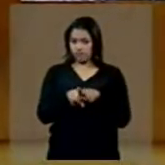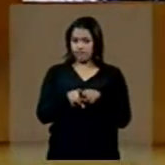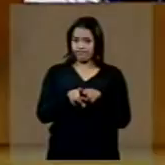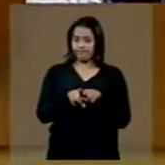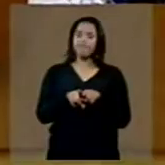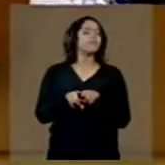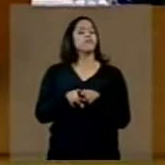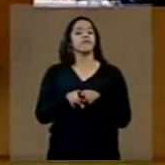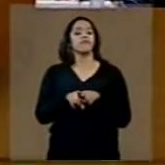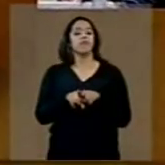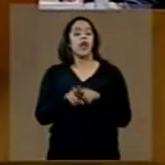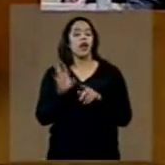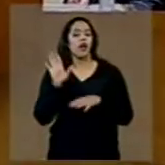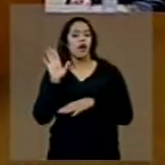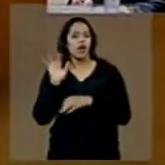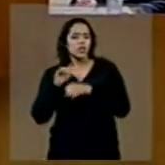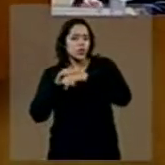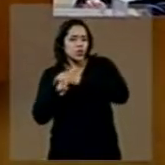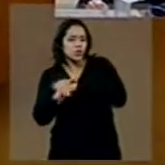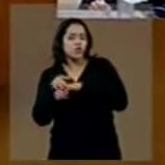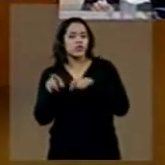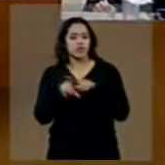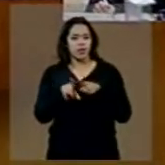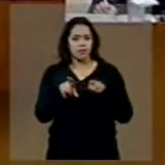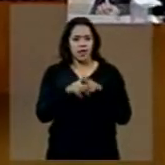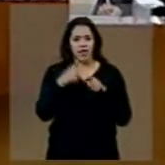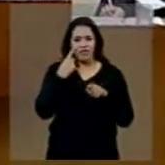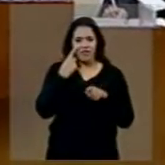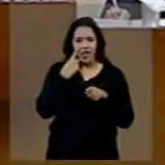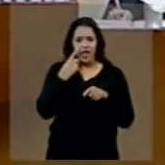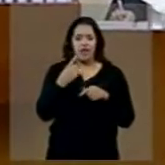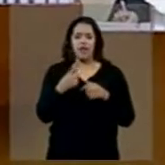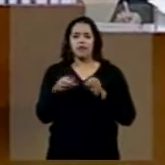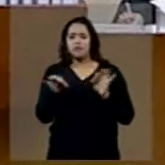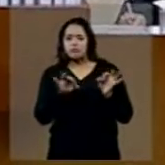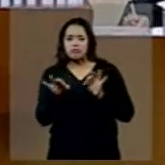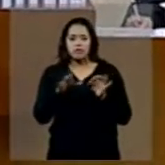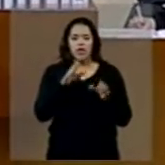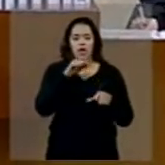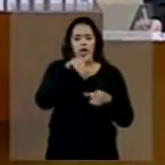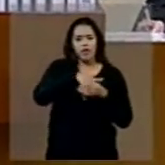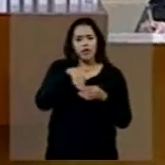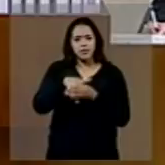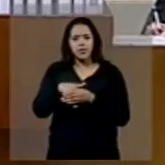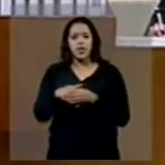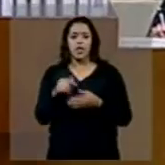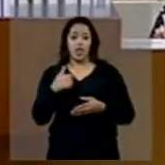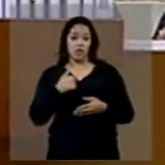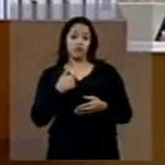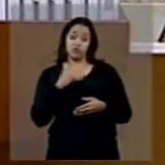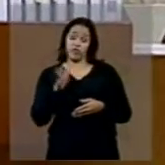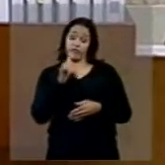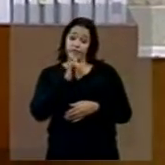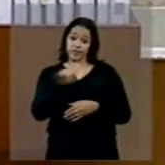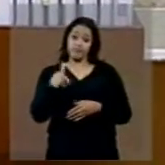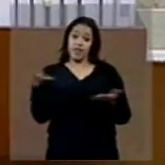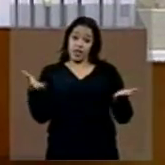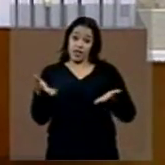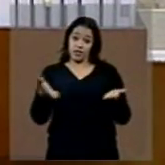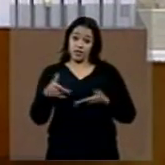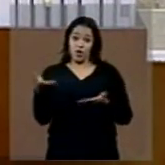corte e os afazeres relativos às eleições que se aproximam, eu então anuncio que essa